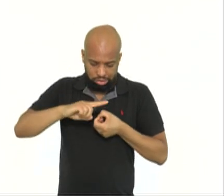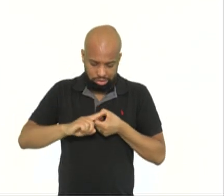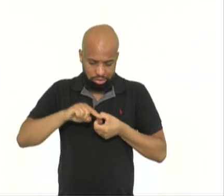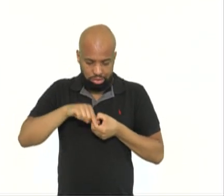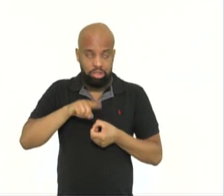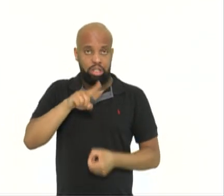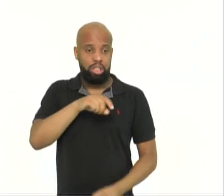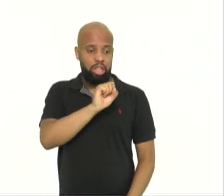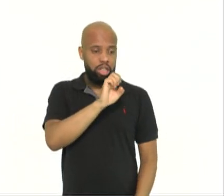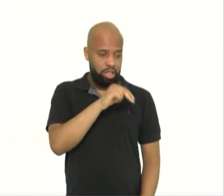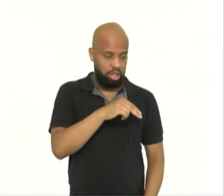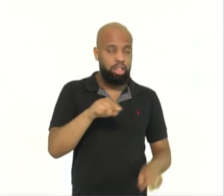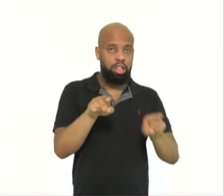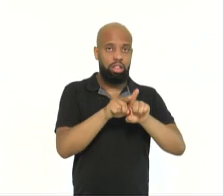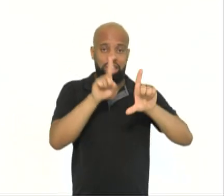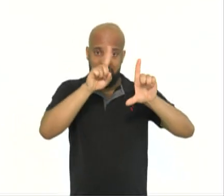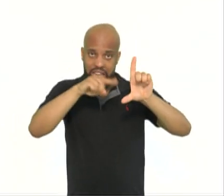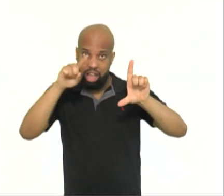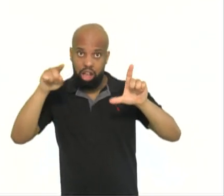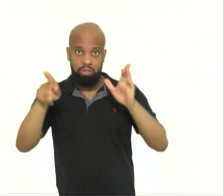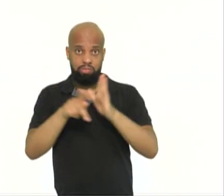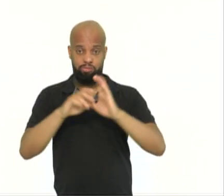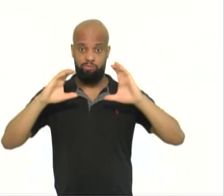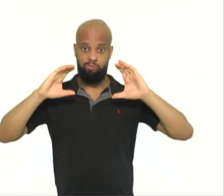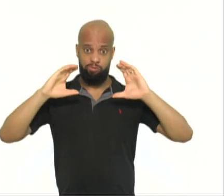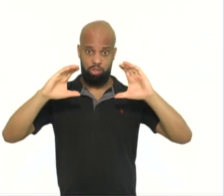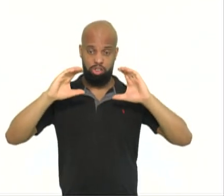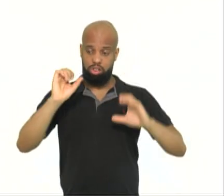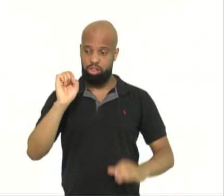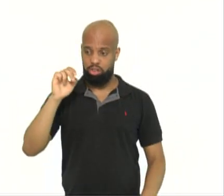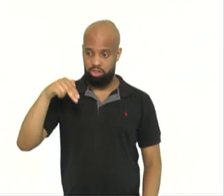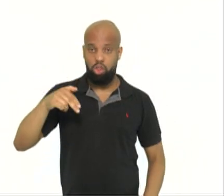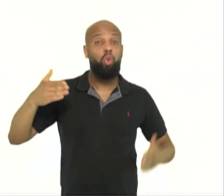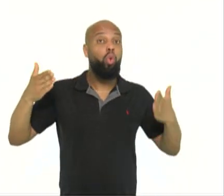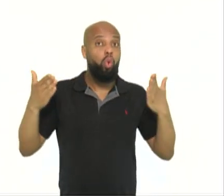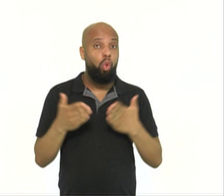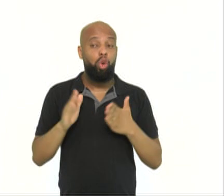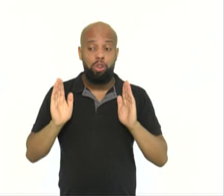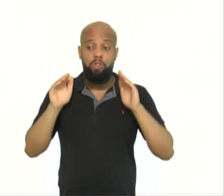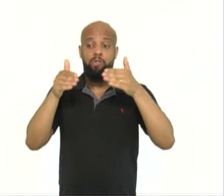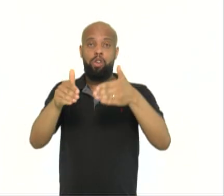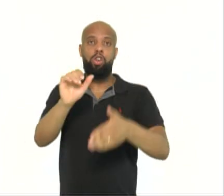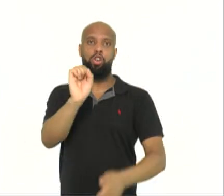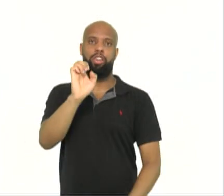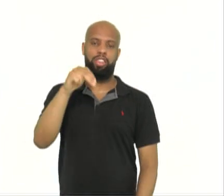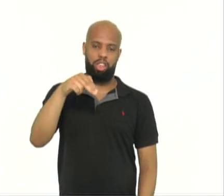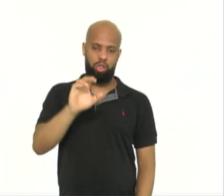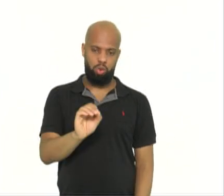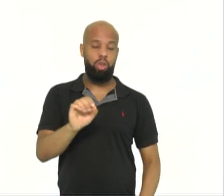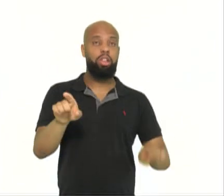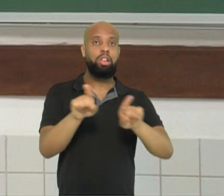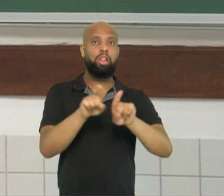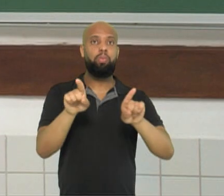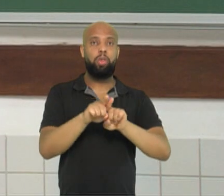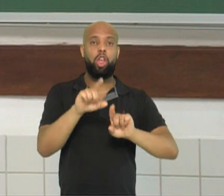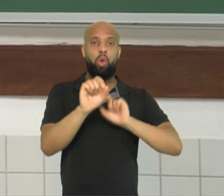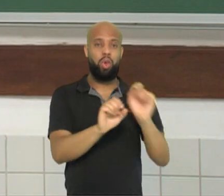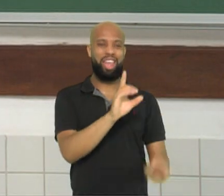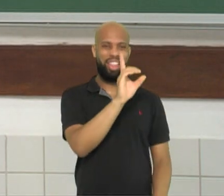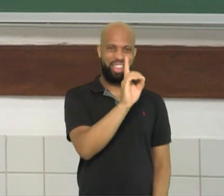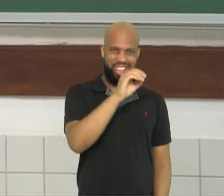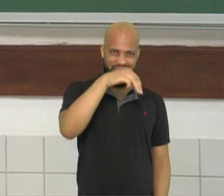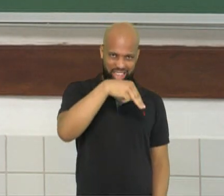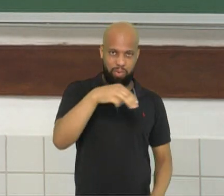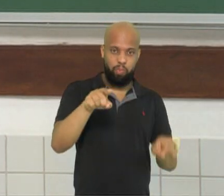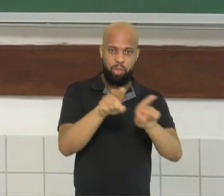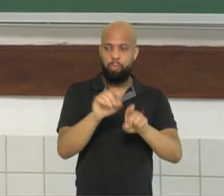Seno, gráfico da função seno, então a gente vai direcionar apenas a função seno, domínio e imagem da função seno. Gente,